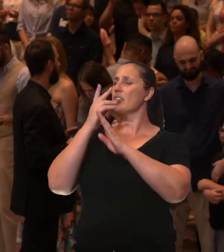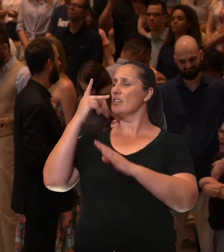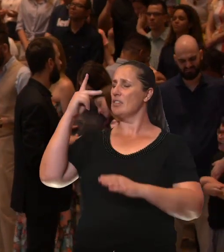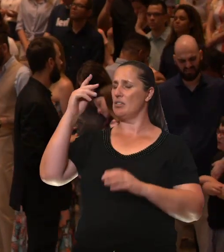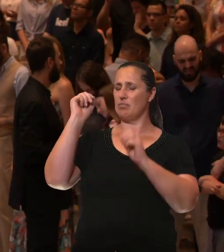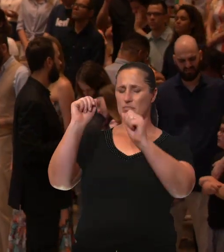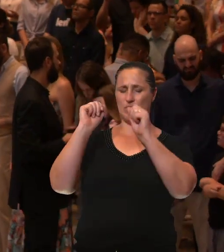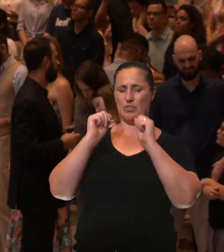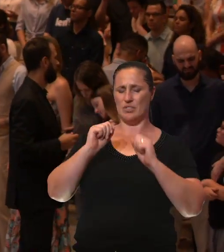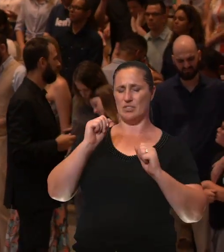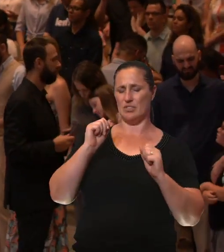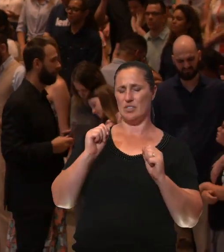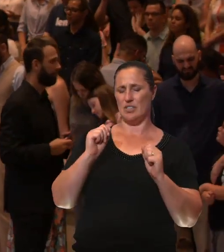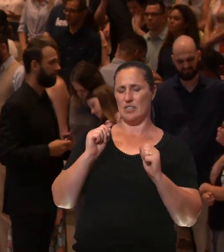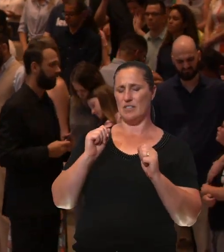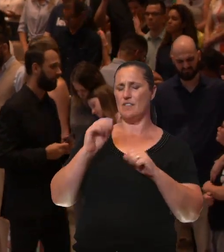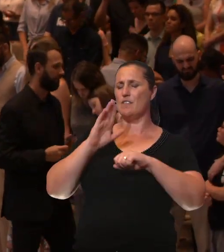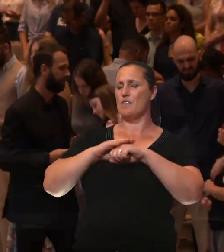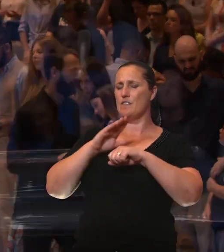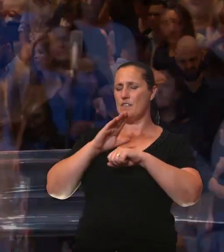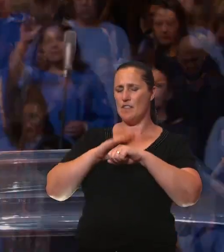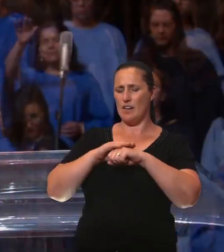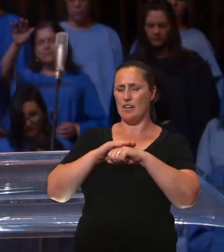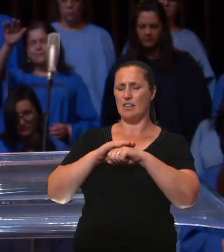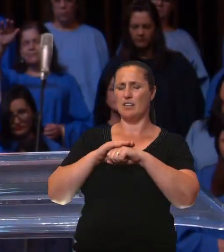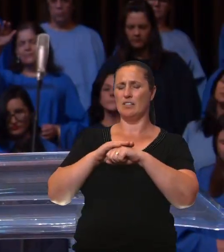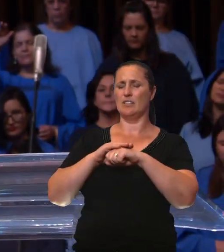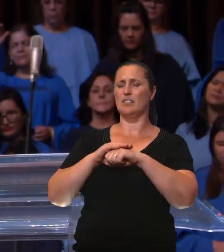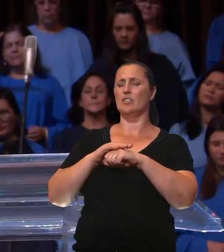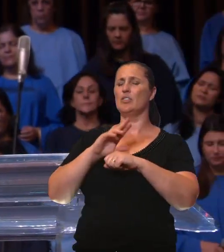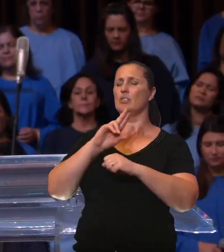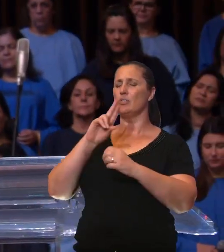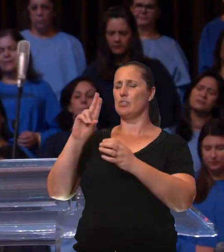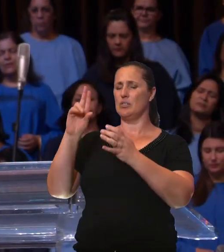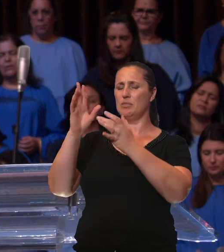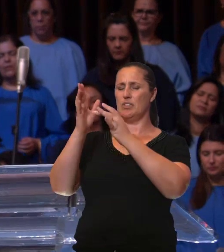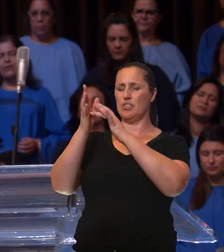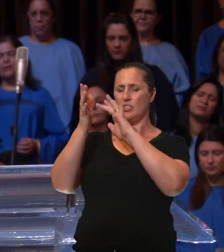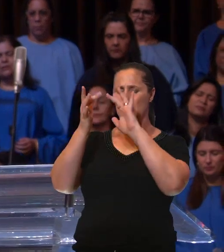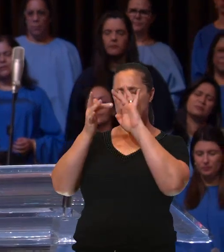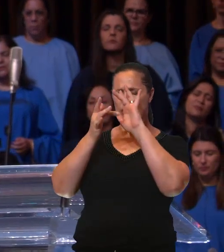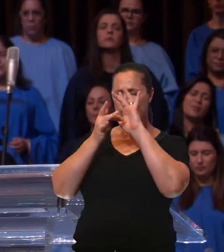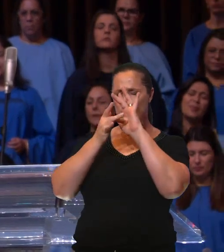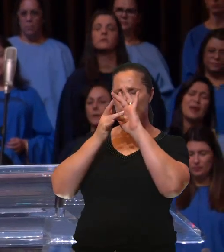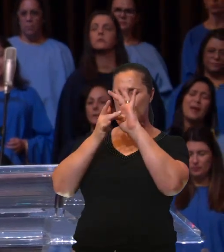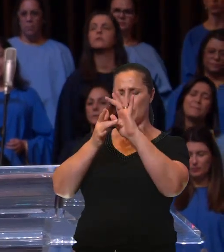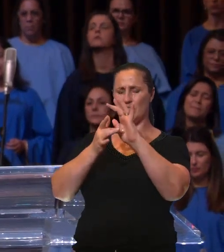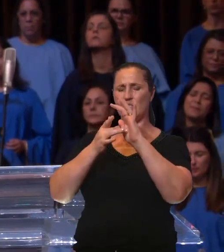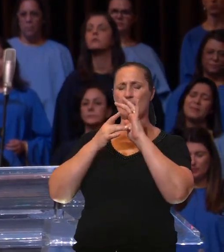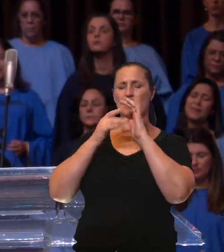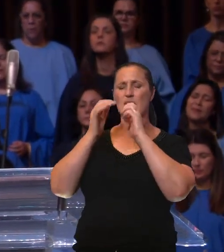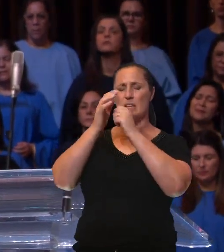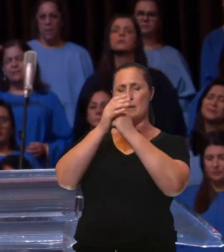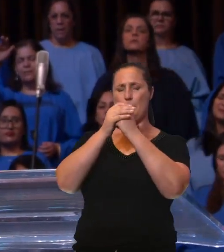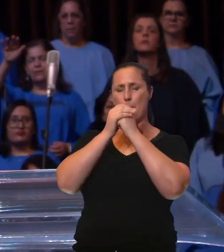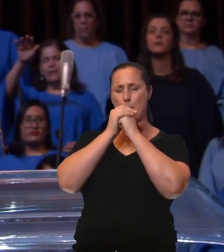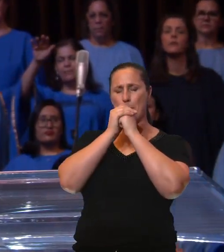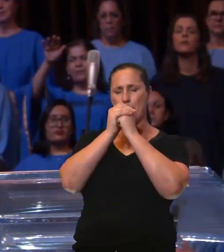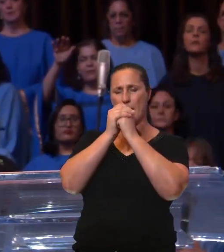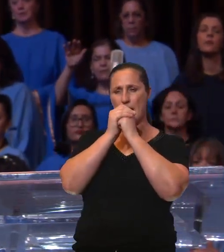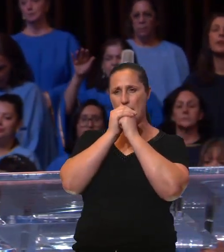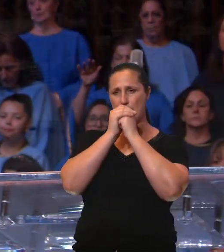teu Espírito. Faz assim, Senhor, é no nome de Jesus que nós oramos.